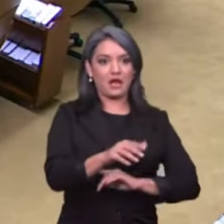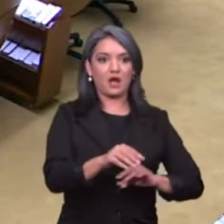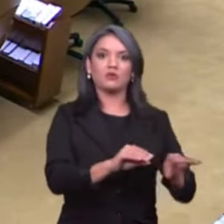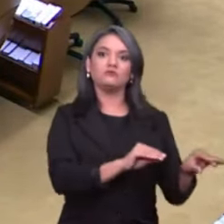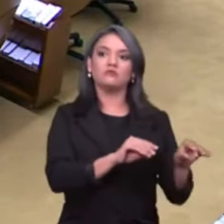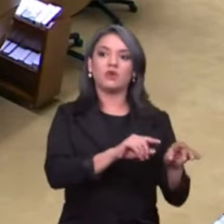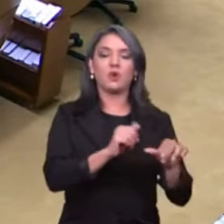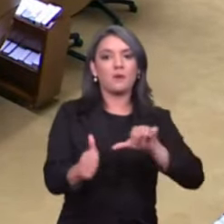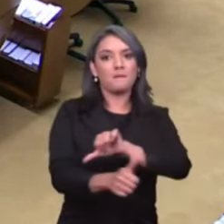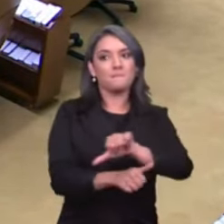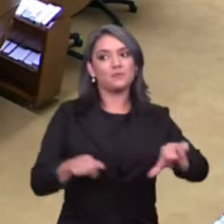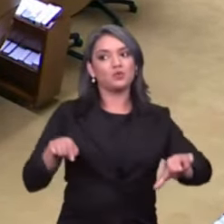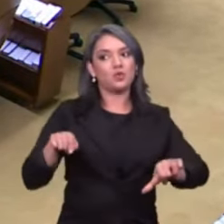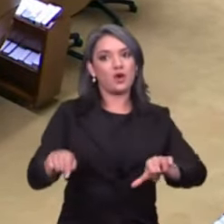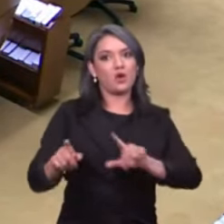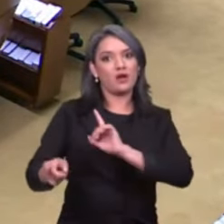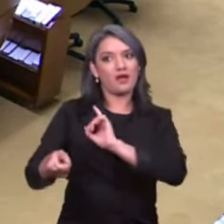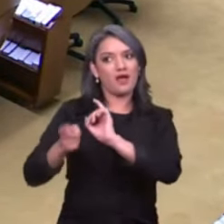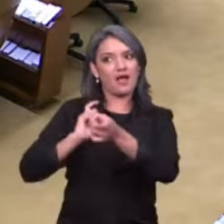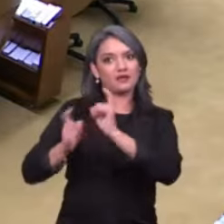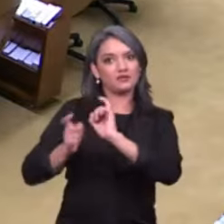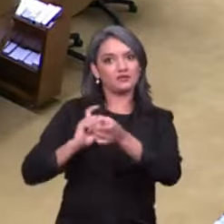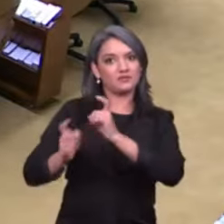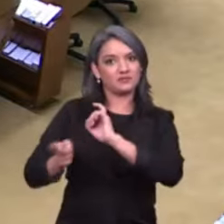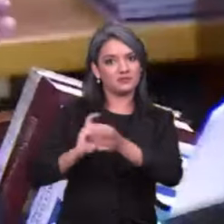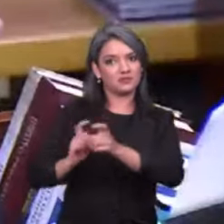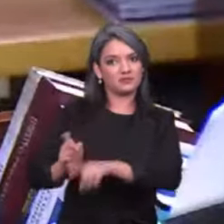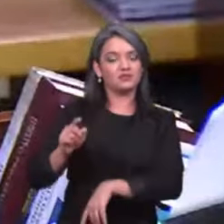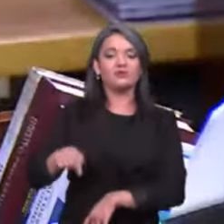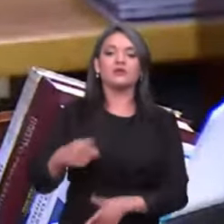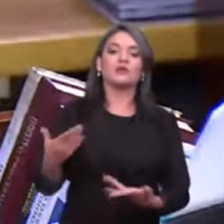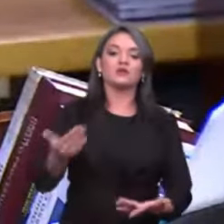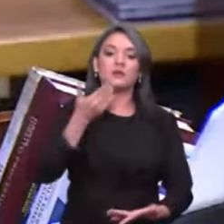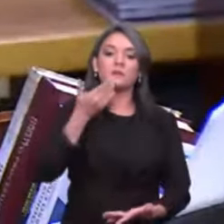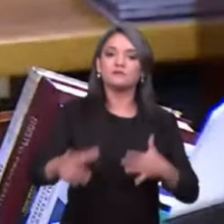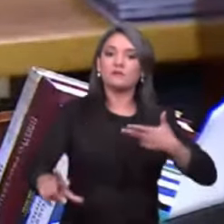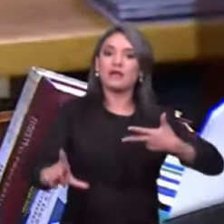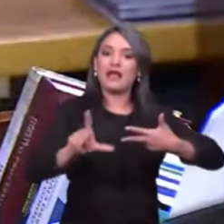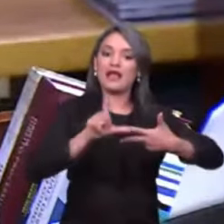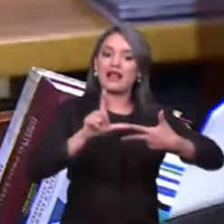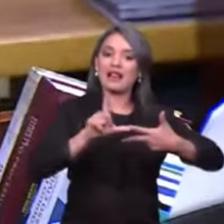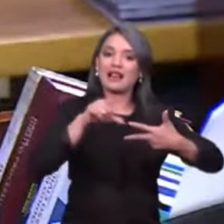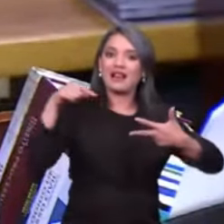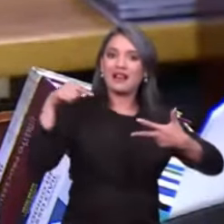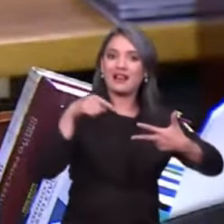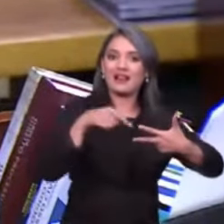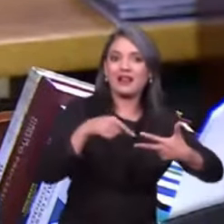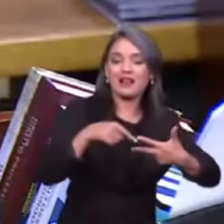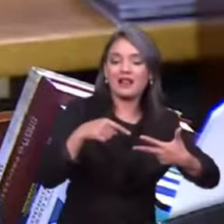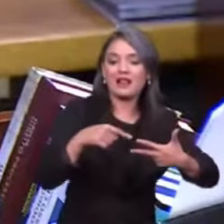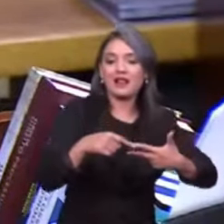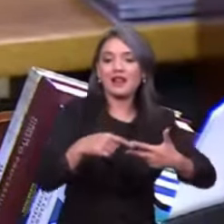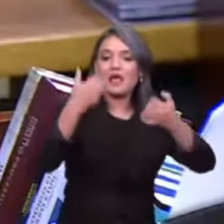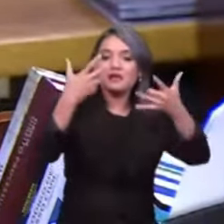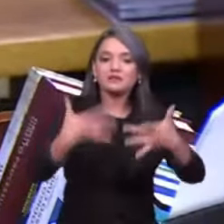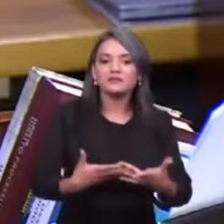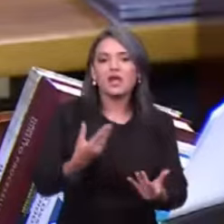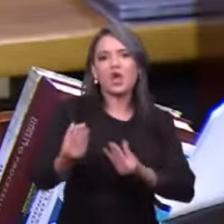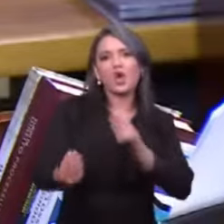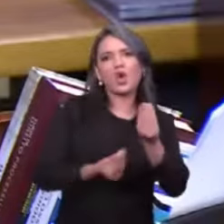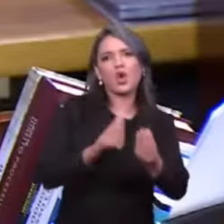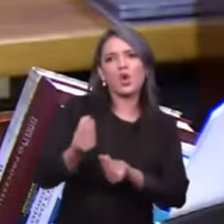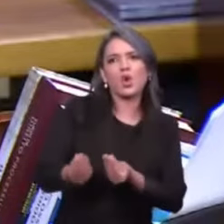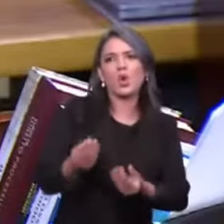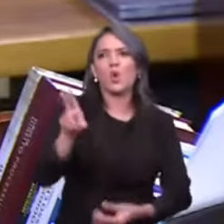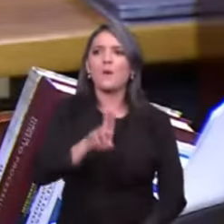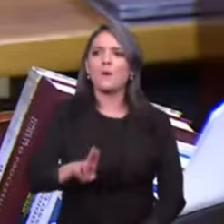se referiu ao legislador fazer a conformação de como é que se vai proceder com relação ao usuário, se vai ter